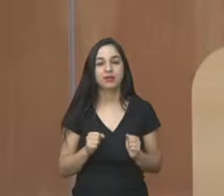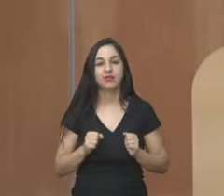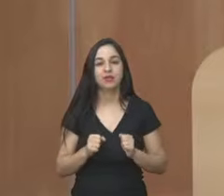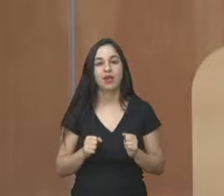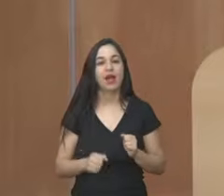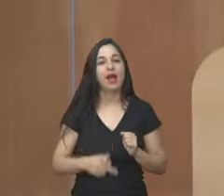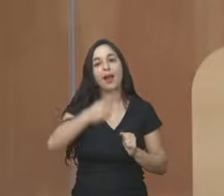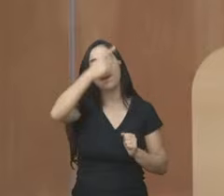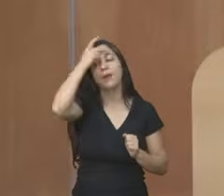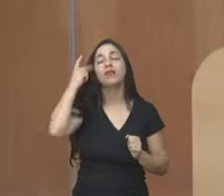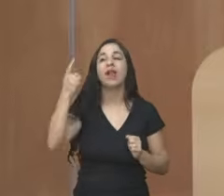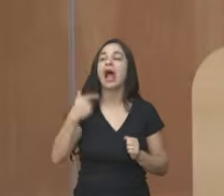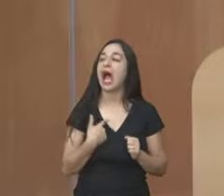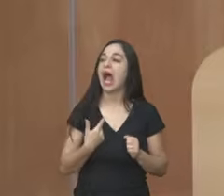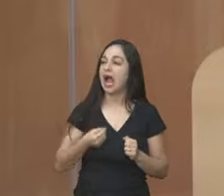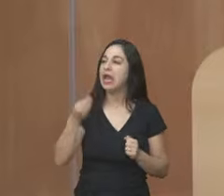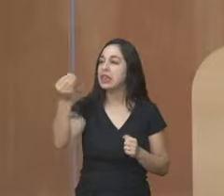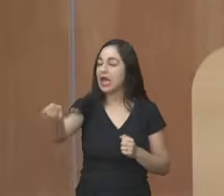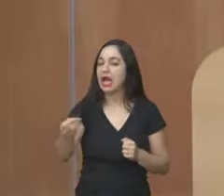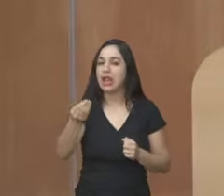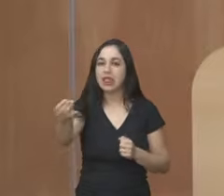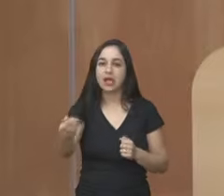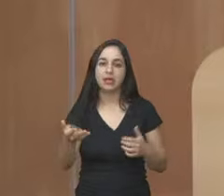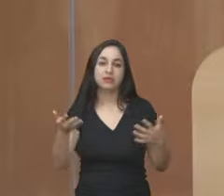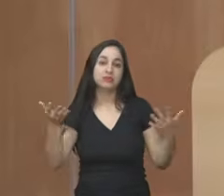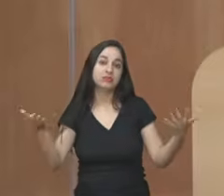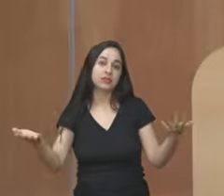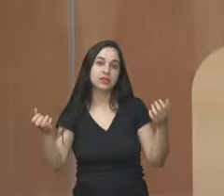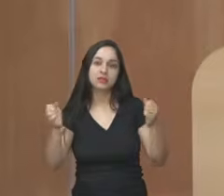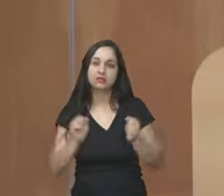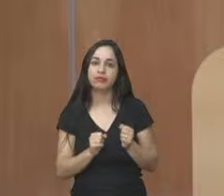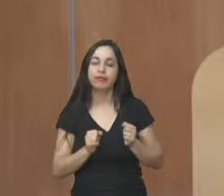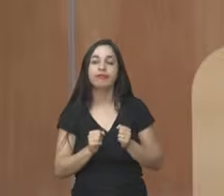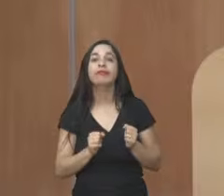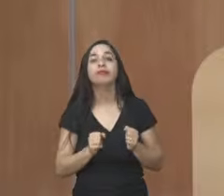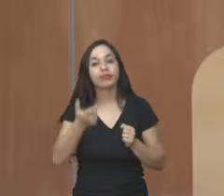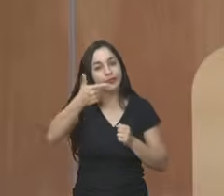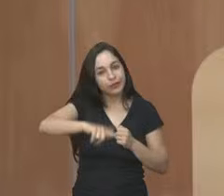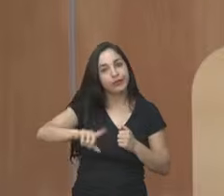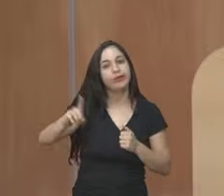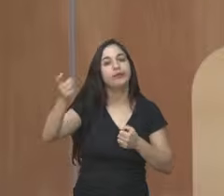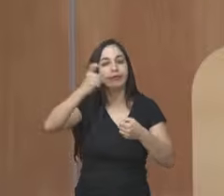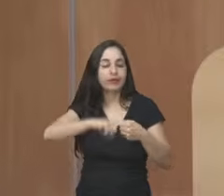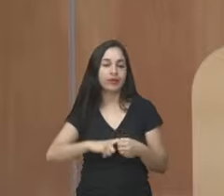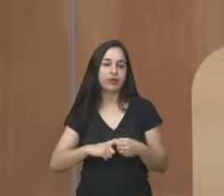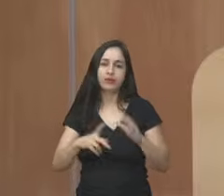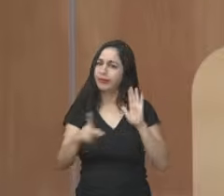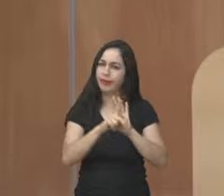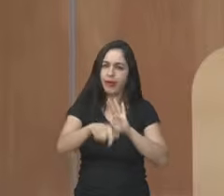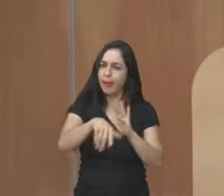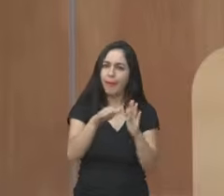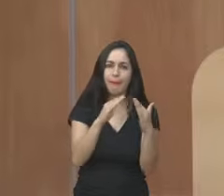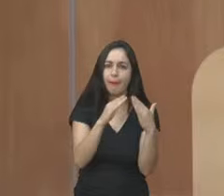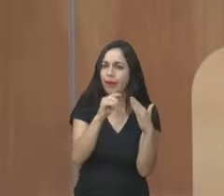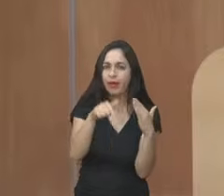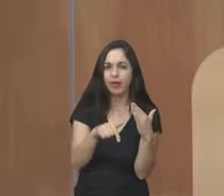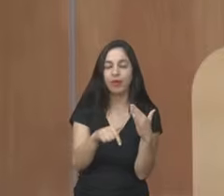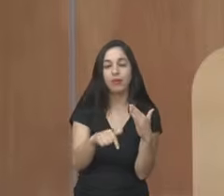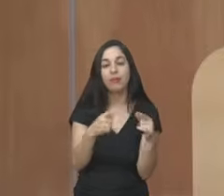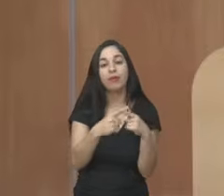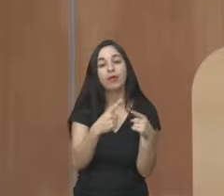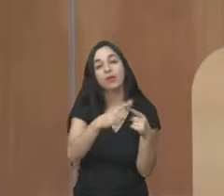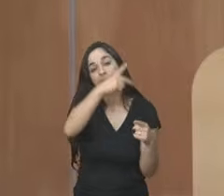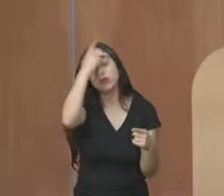querer voltar no outro dia. Então não era para dar nada para eles não vir mais. E não é daqui. Quem é daqui tem cesta